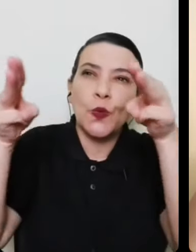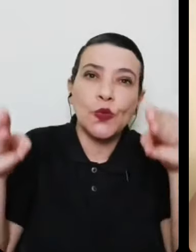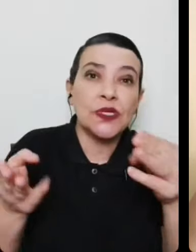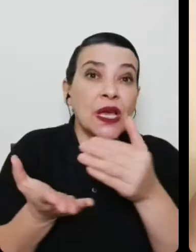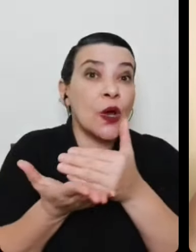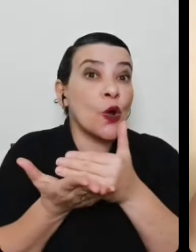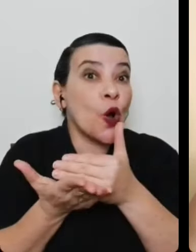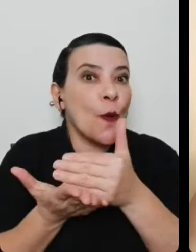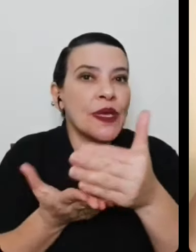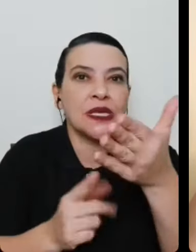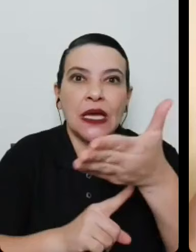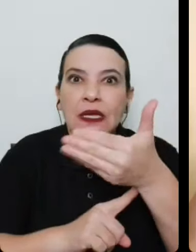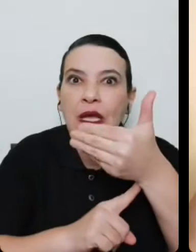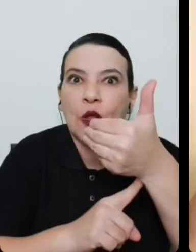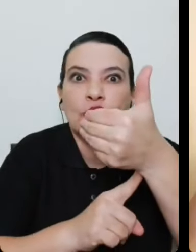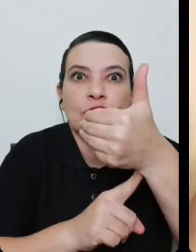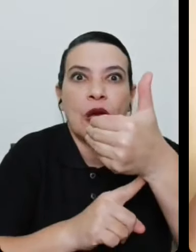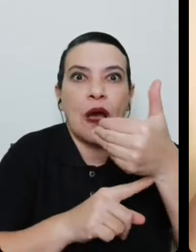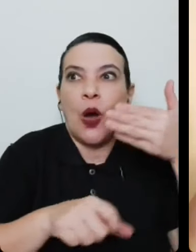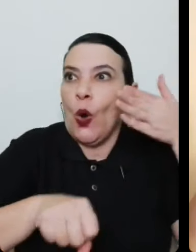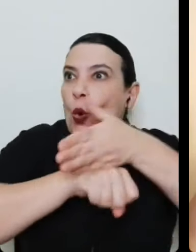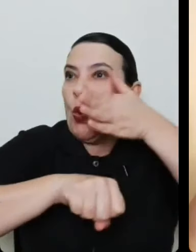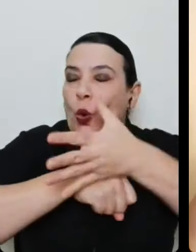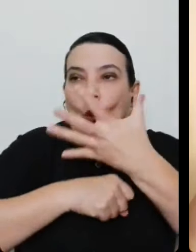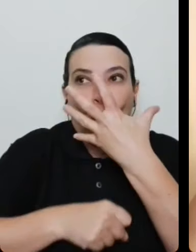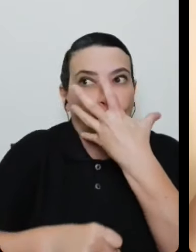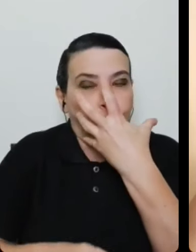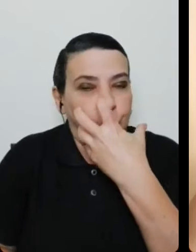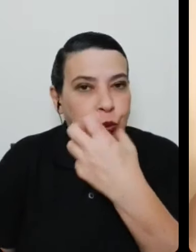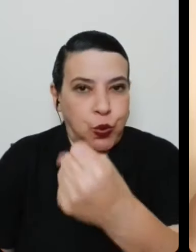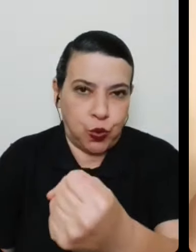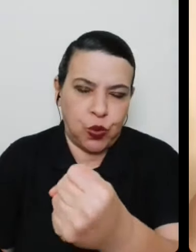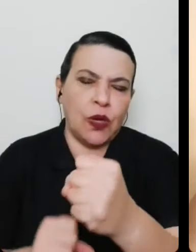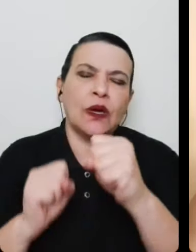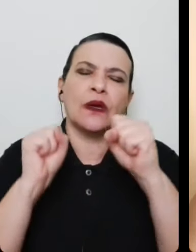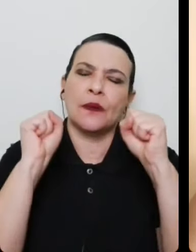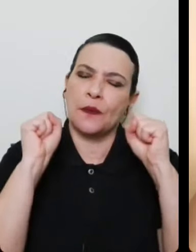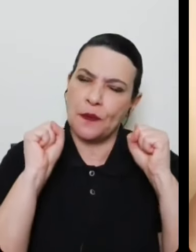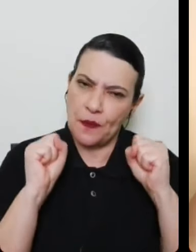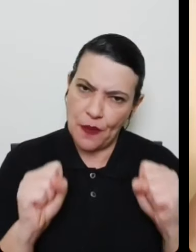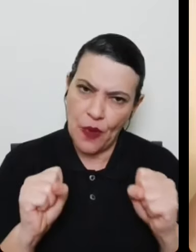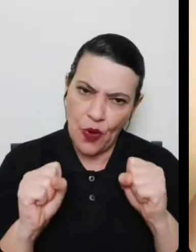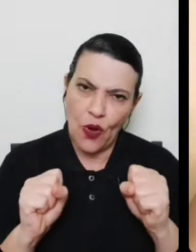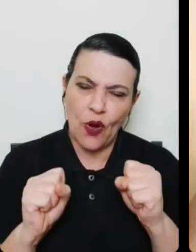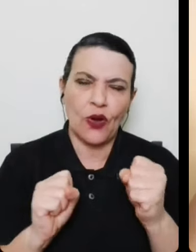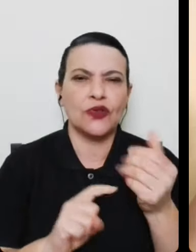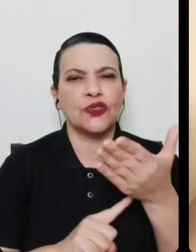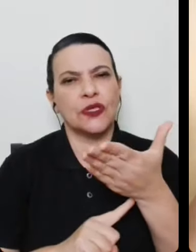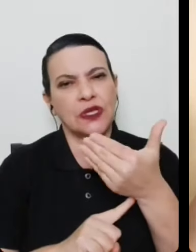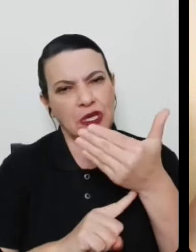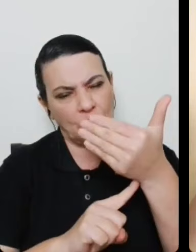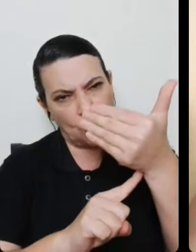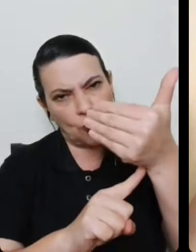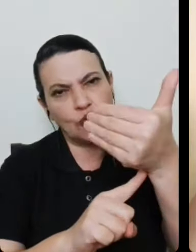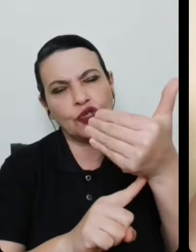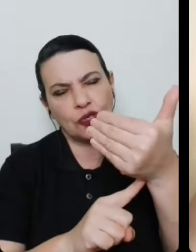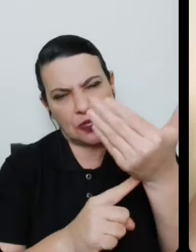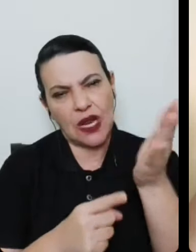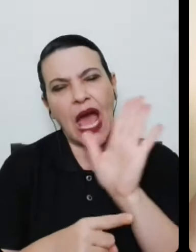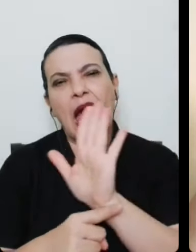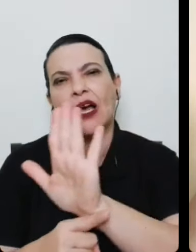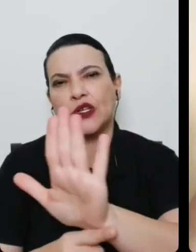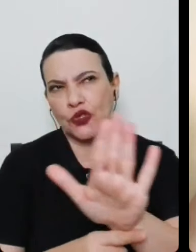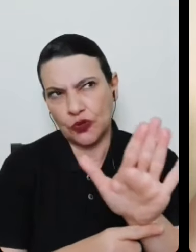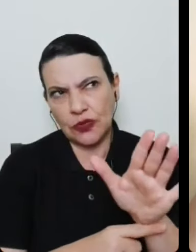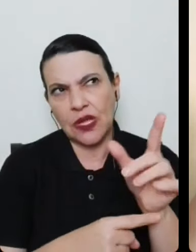pela tecnologia que ele traz, né? Ele pode também. A tecnologia pode ser um caminho,